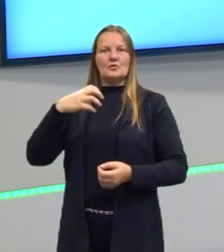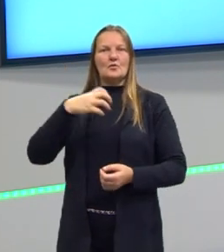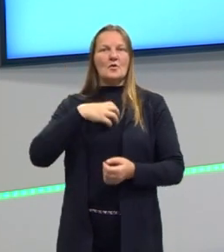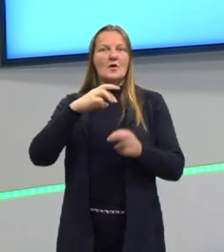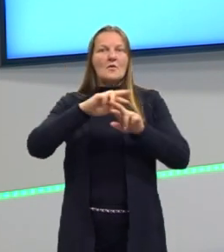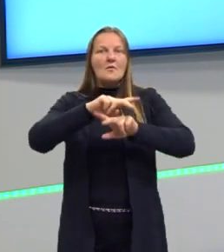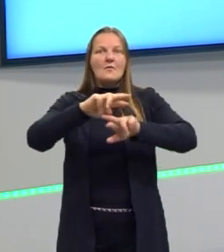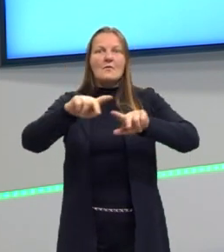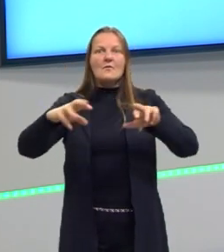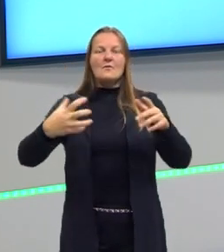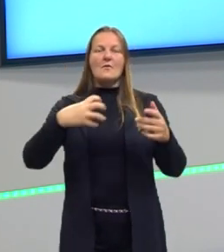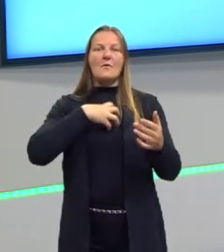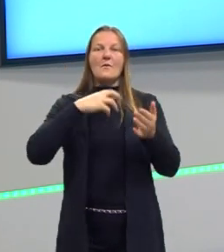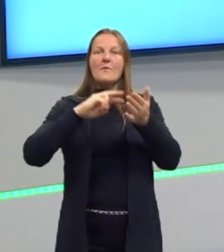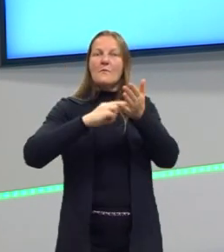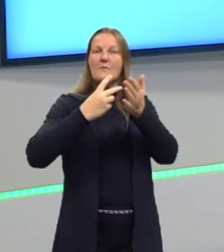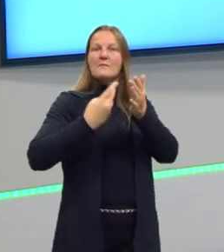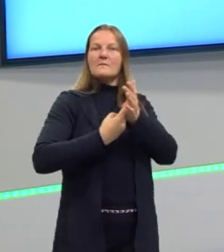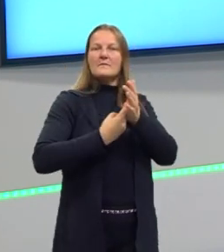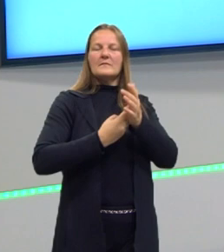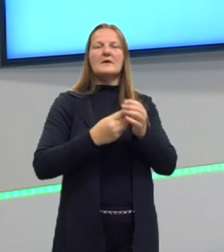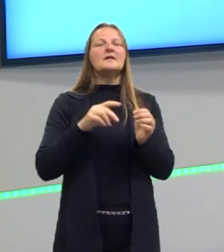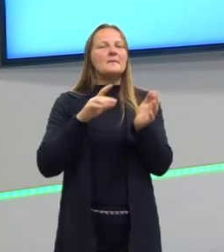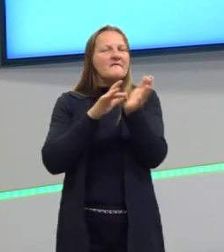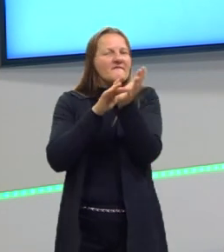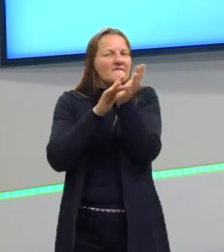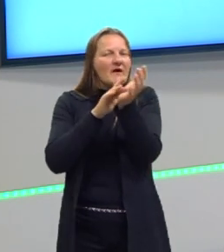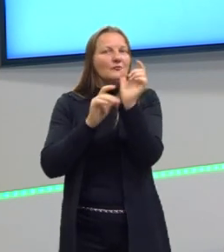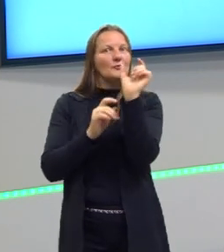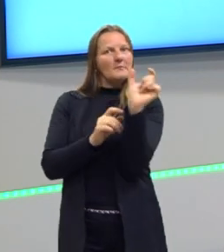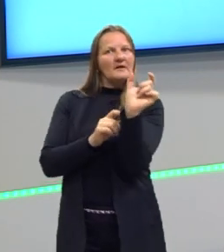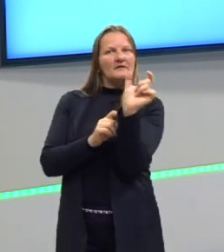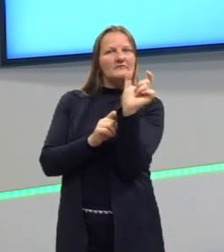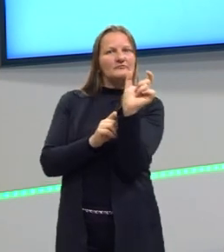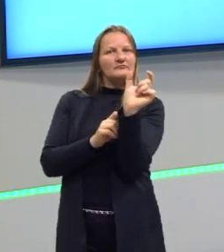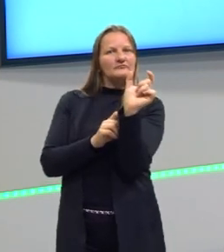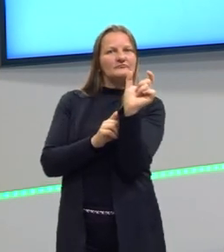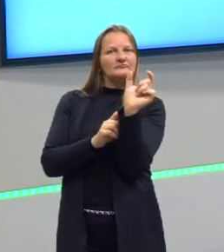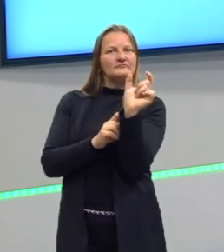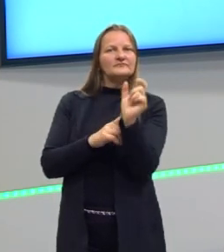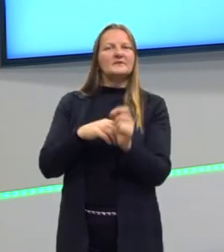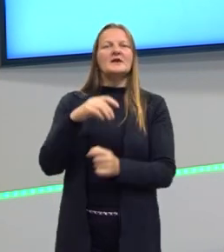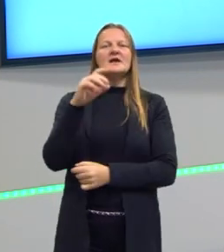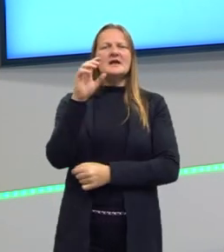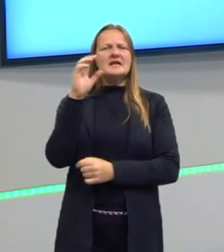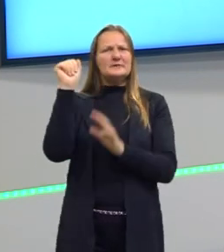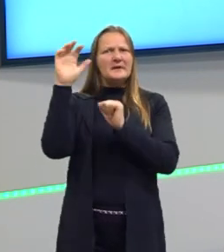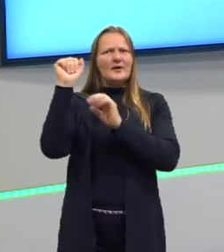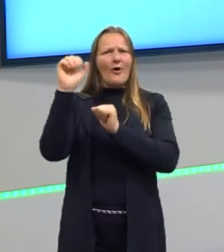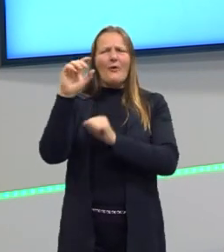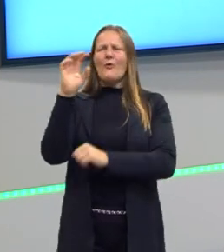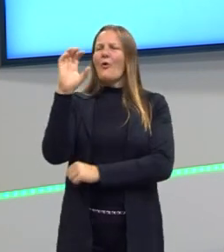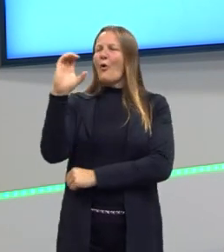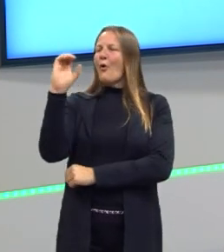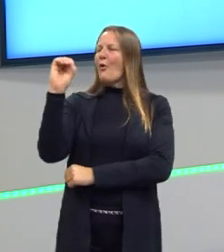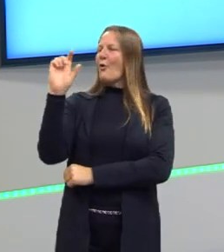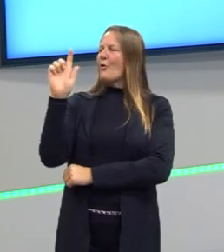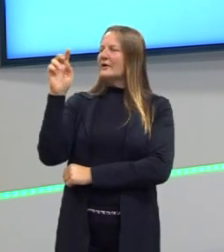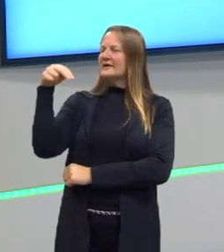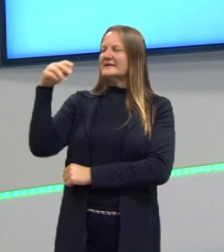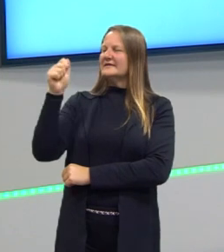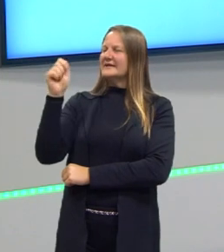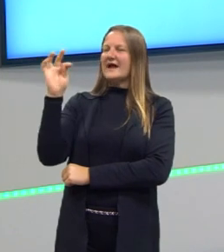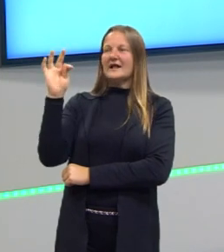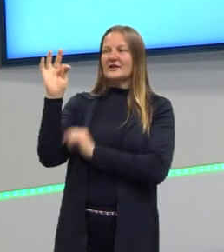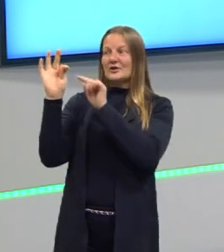ou falsos cognatos em espanhol falsos cognatos certo